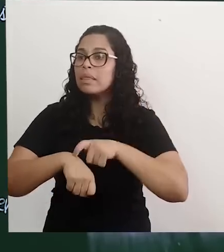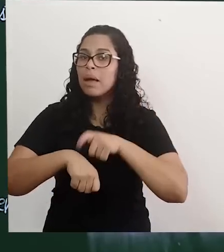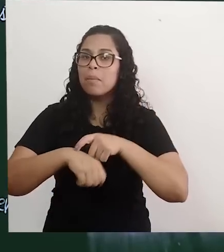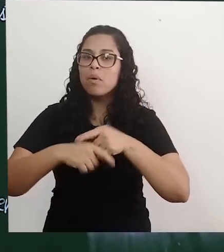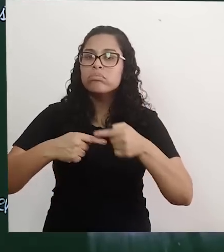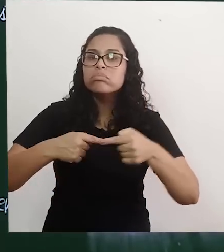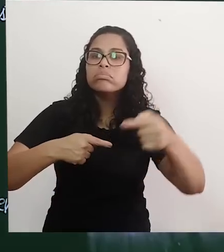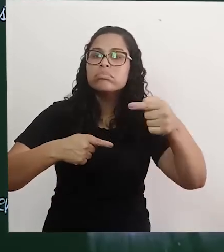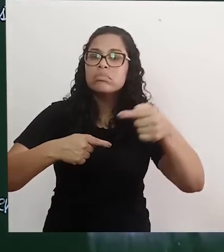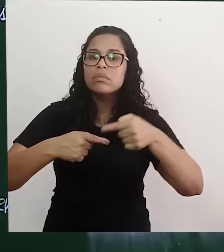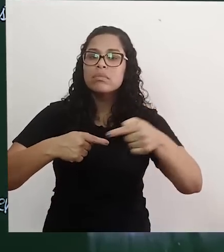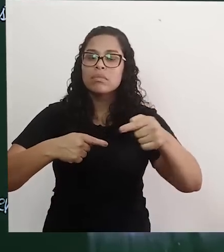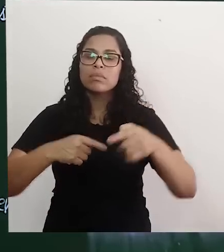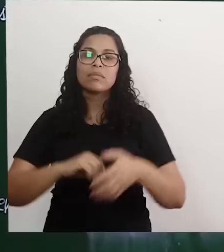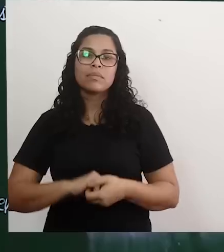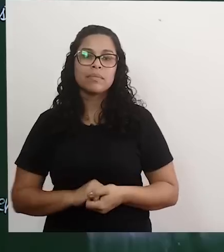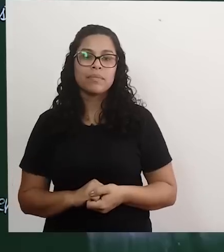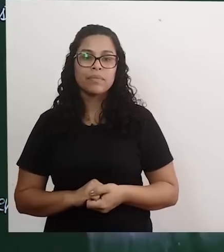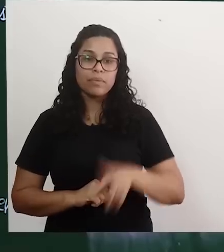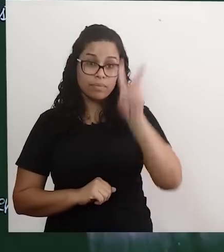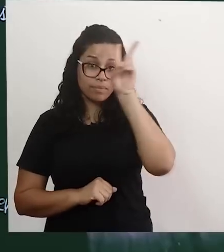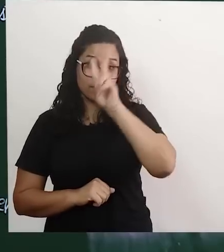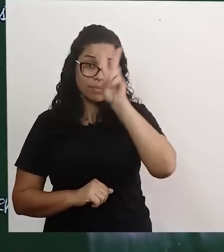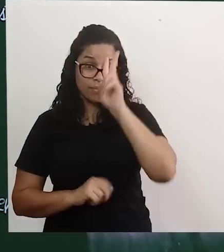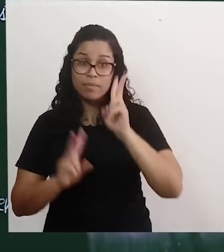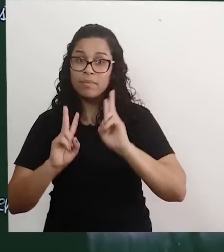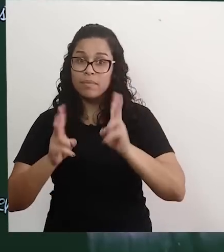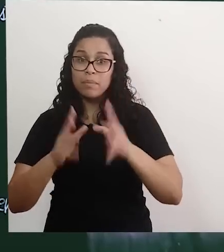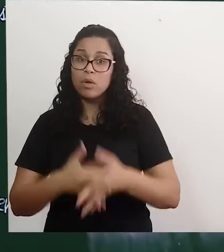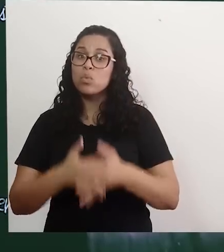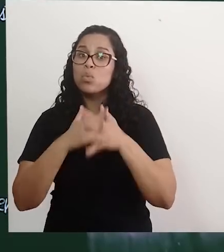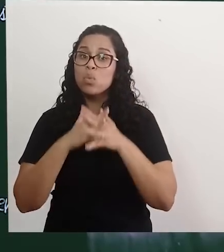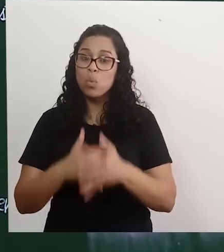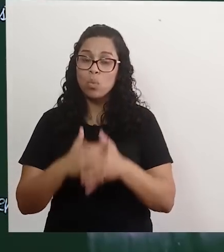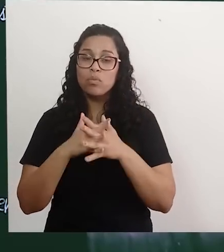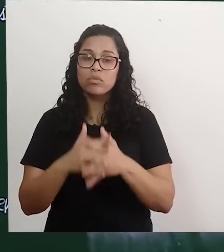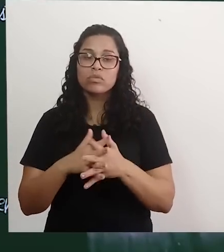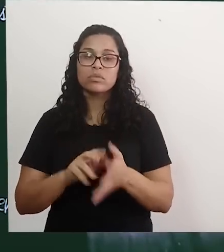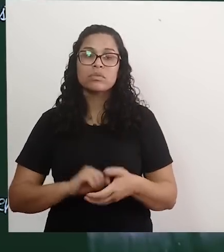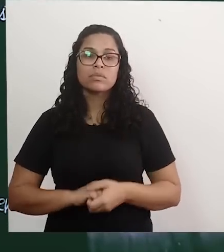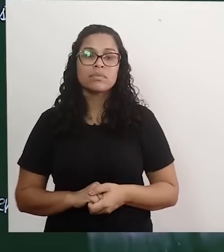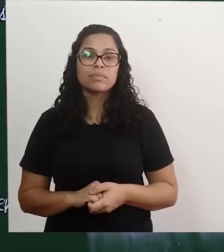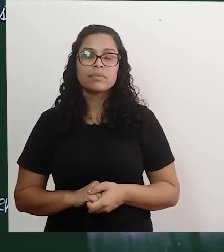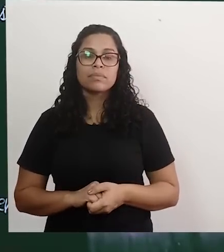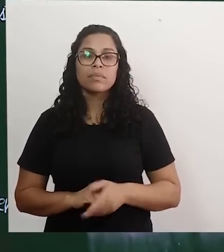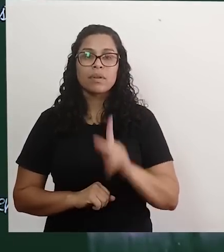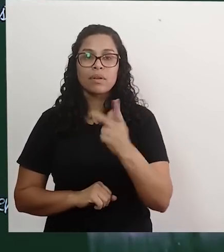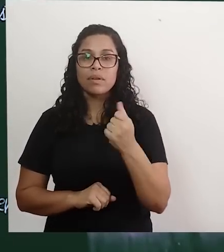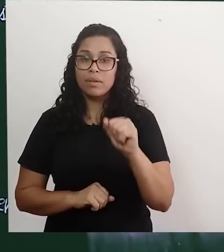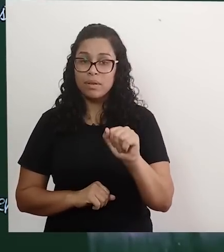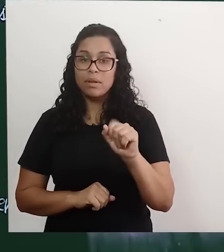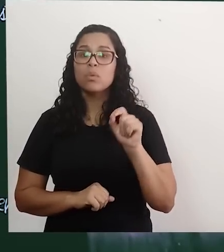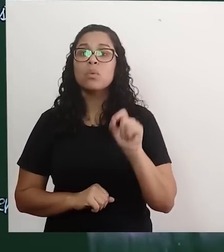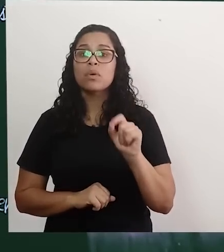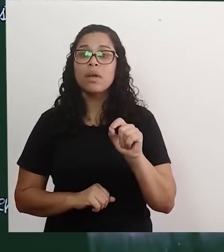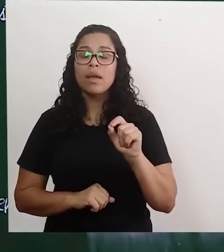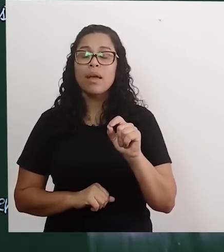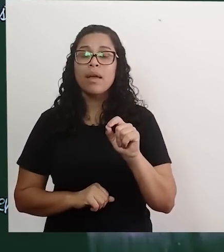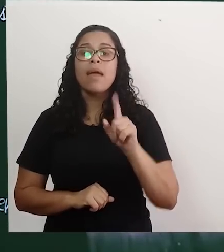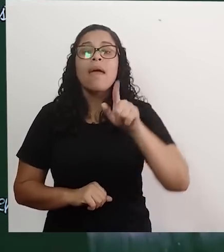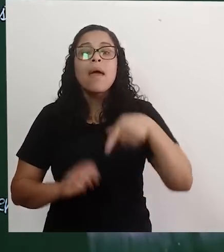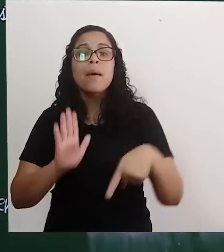Também posso usar expressões de distância, então lembra disso, ok? Para não confundir, por favor. E o HA, que é do